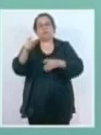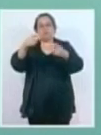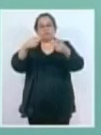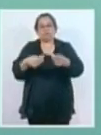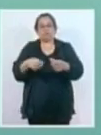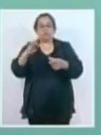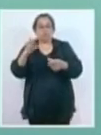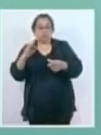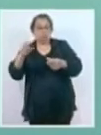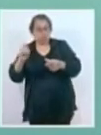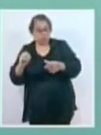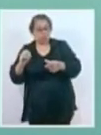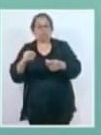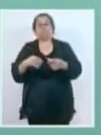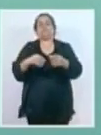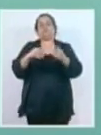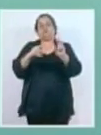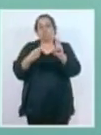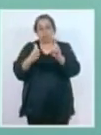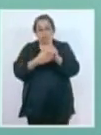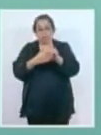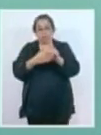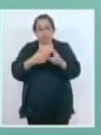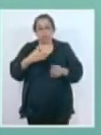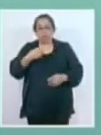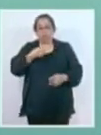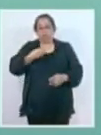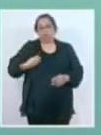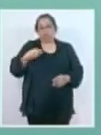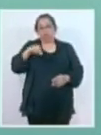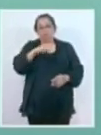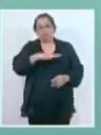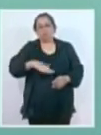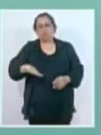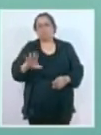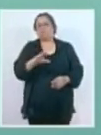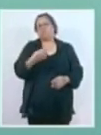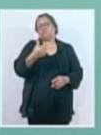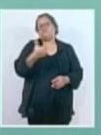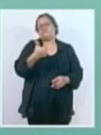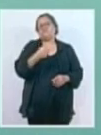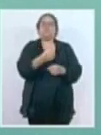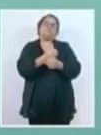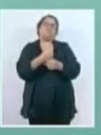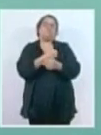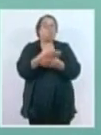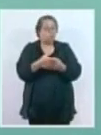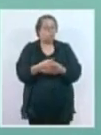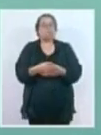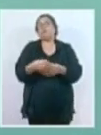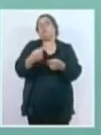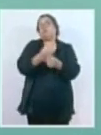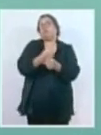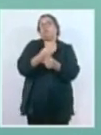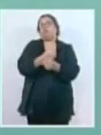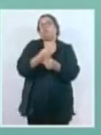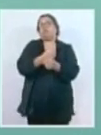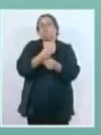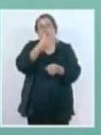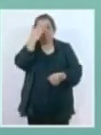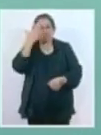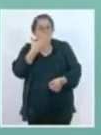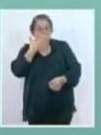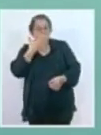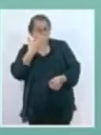há 36 anos, nós entendemos que o quê? Nós estamos juntos vivendo a mesma realidade. E há anos o pessoal já solicitava